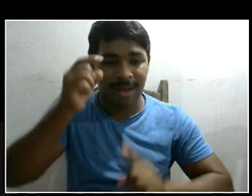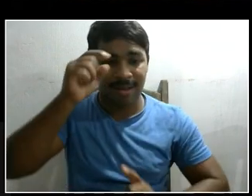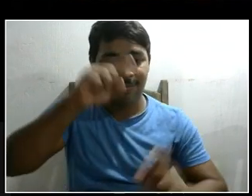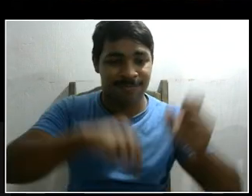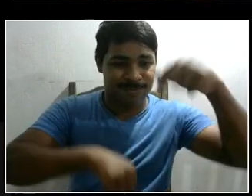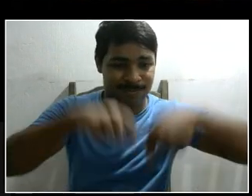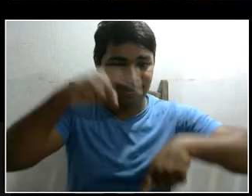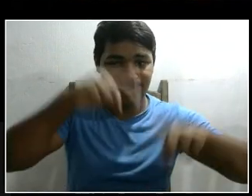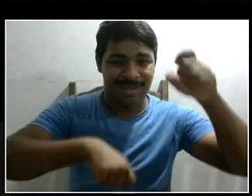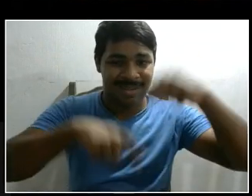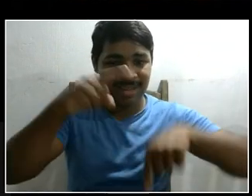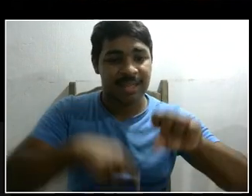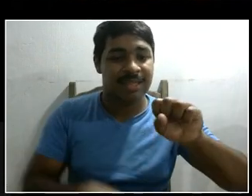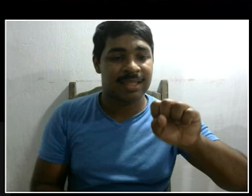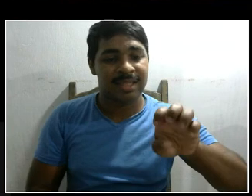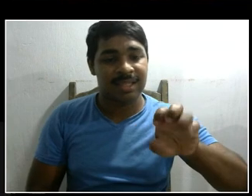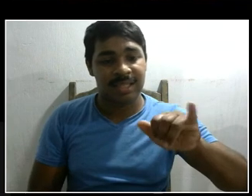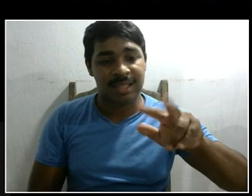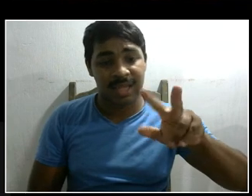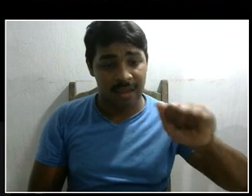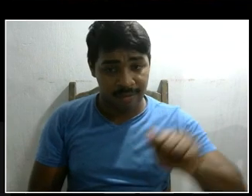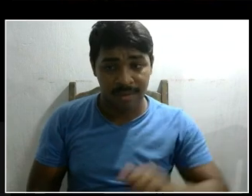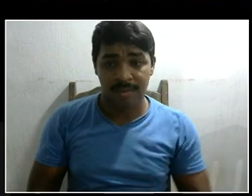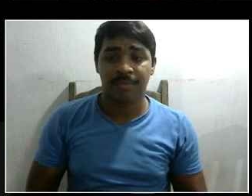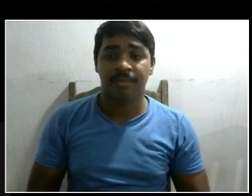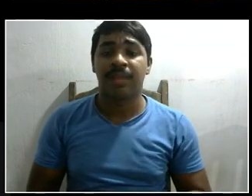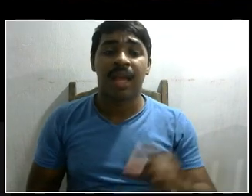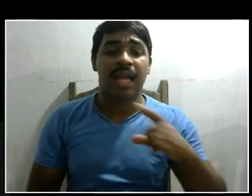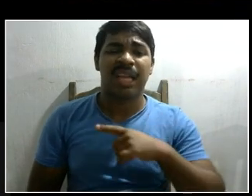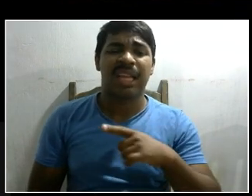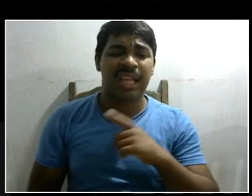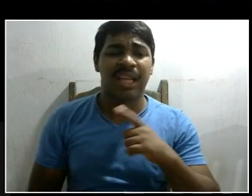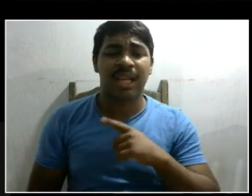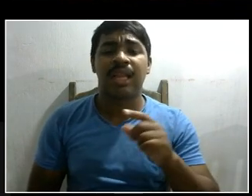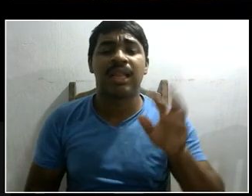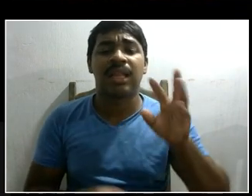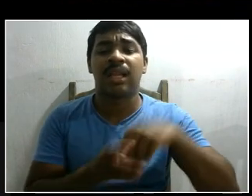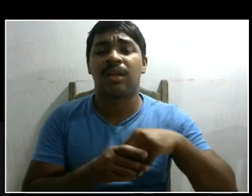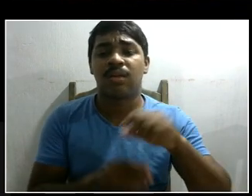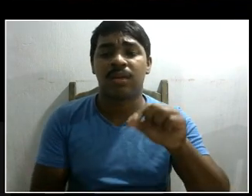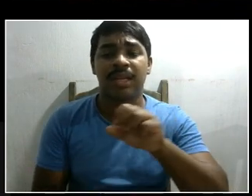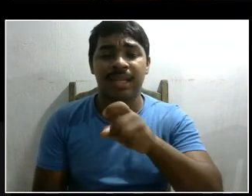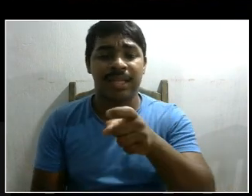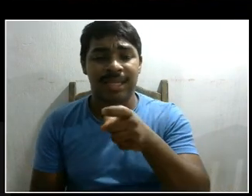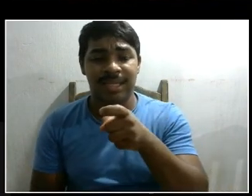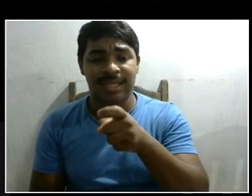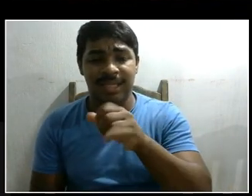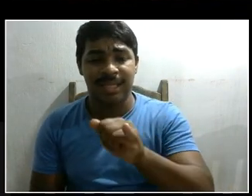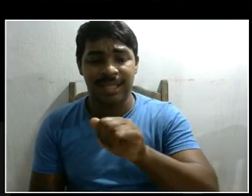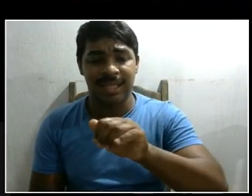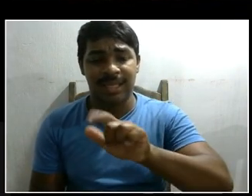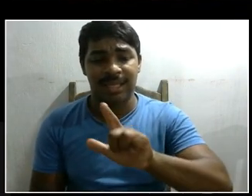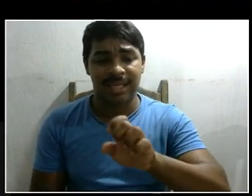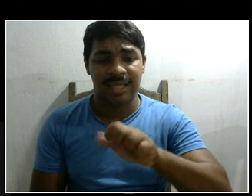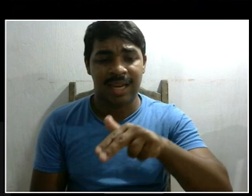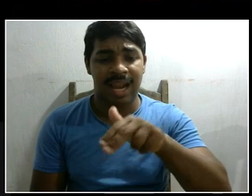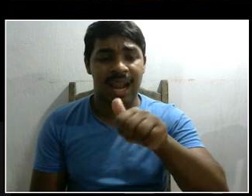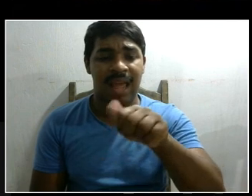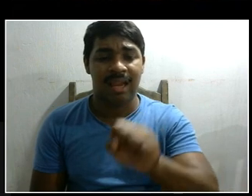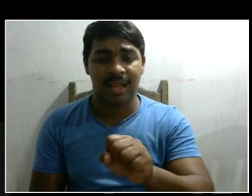ouvido falar, né, sobre o xilema e o floema. O xilema, por exemplo, ele conduz a seiva bruta. O que seria a seiva bruta da